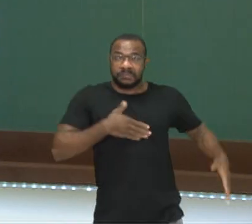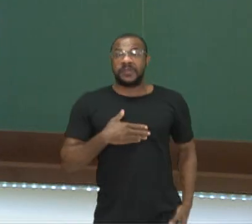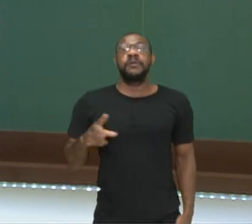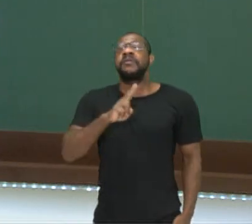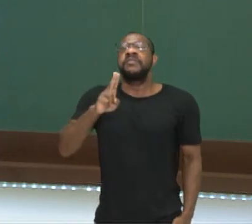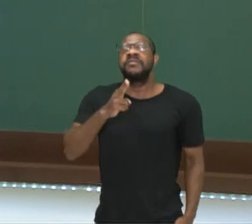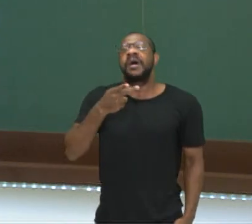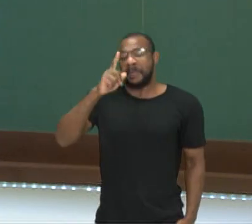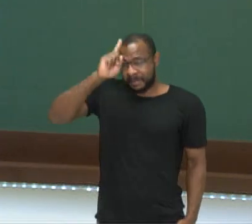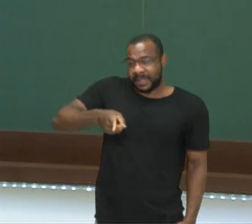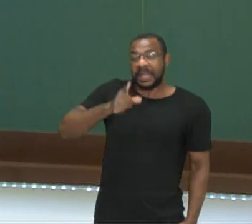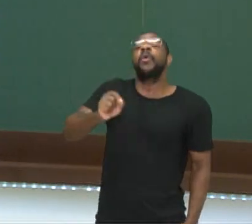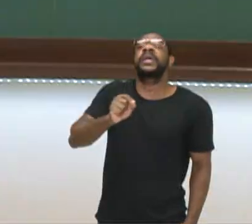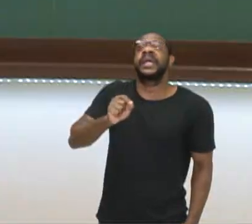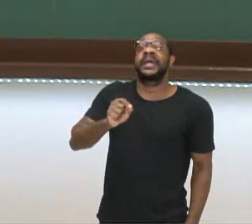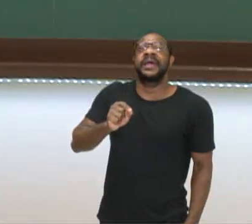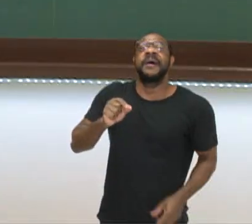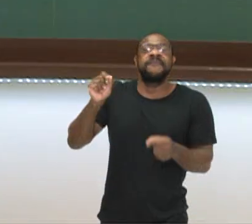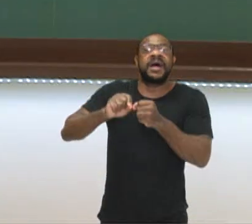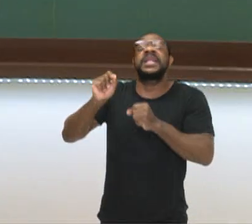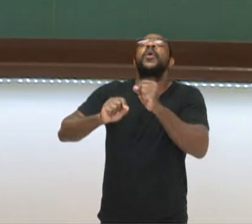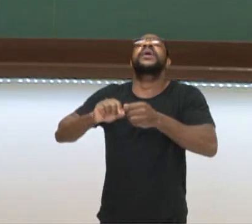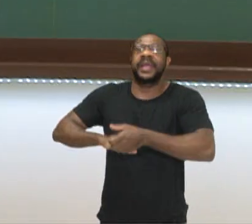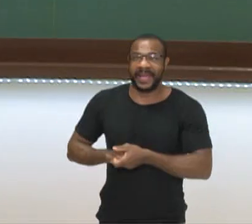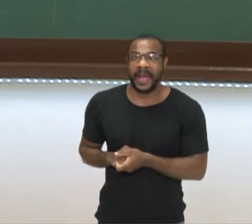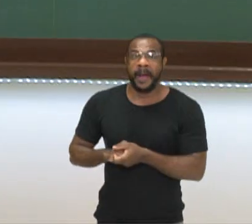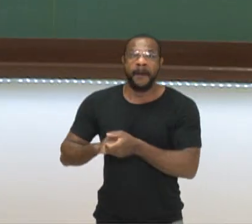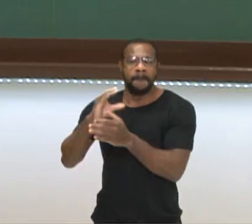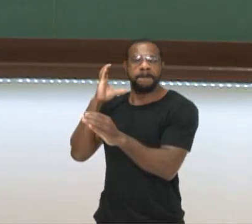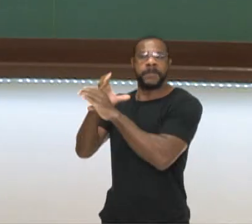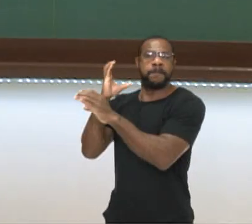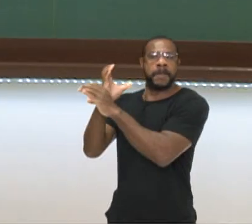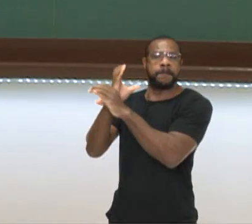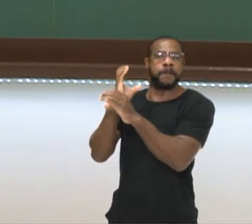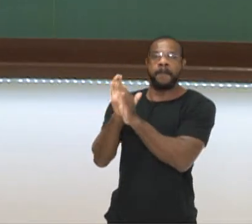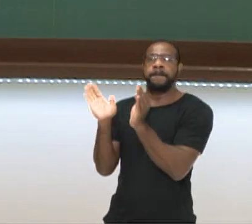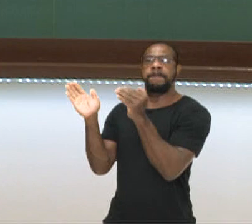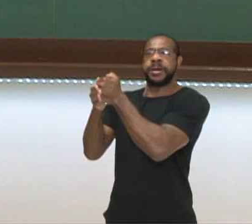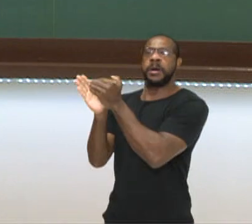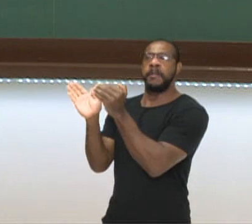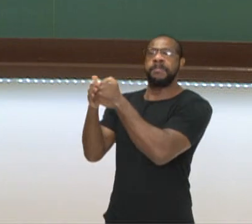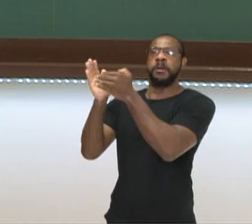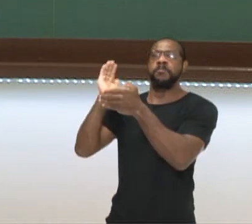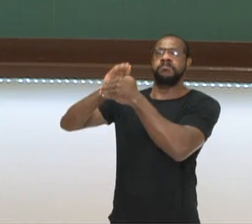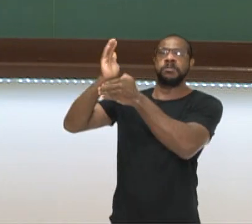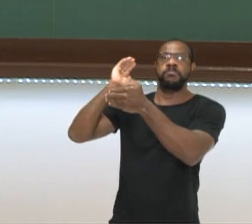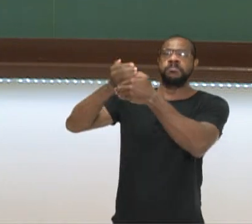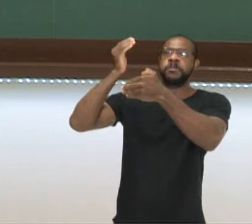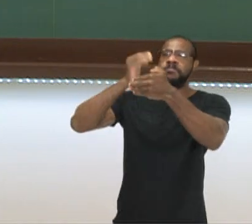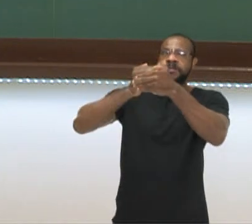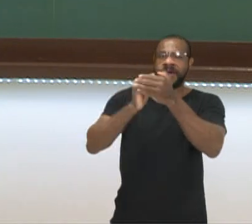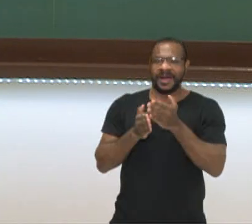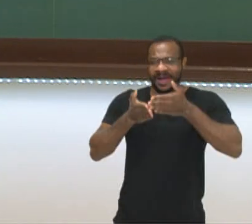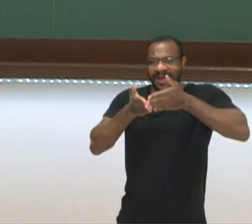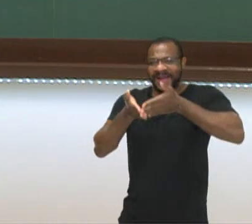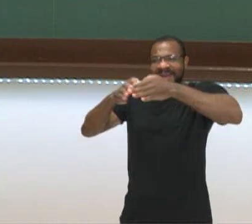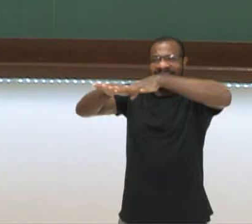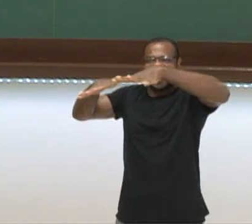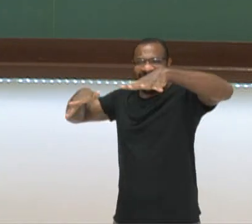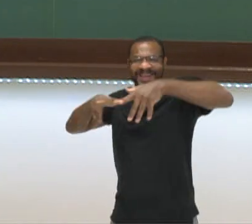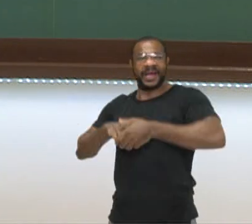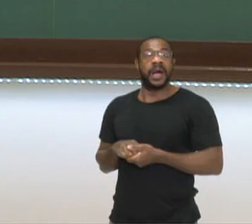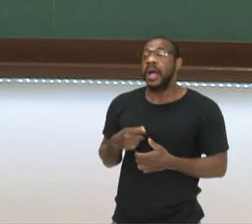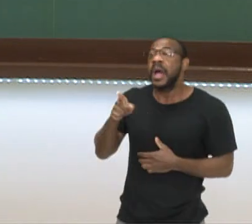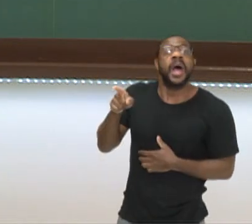bloqueio continental. O Napoleão Bonaparte ele já vinha invadindo inúmeros territórios, ganhado várias batalhas, mas